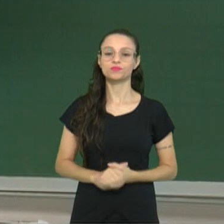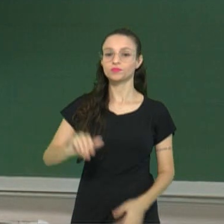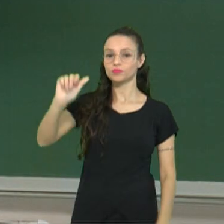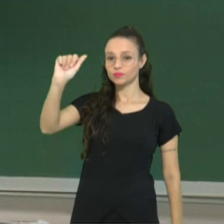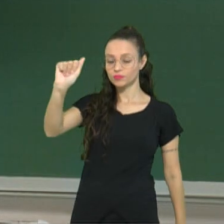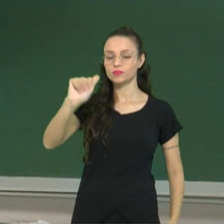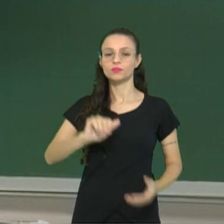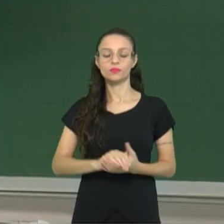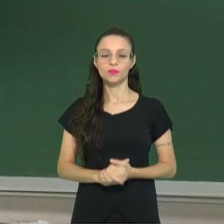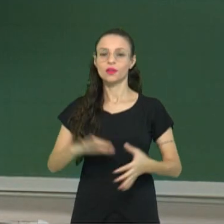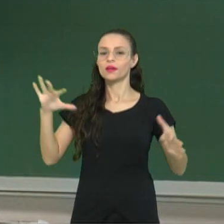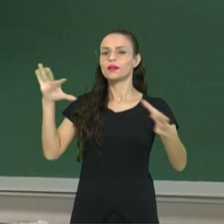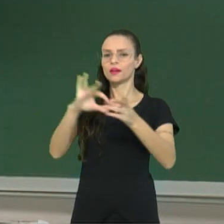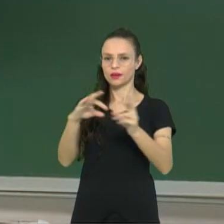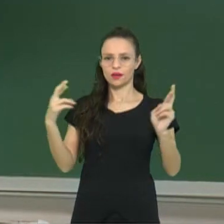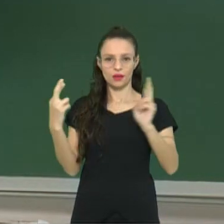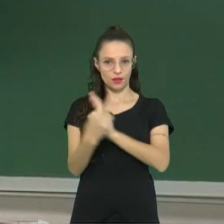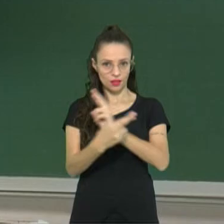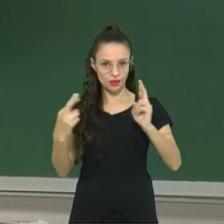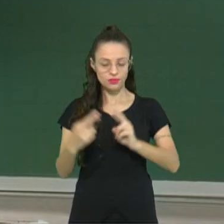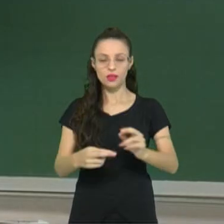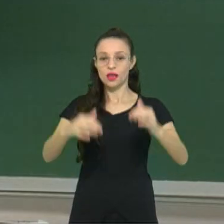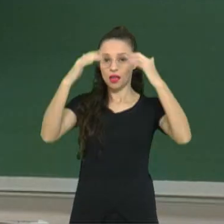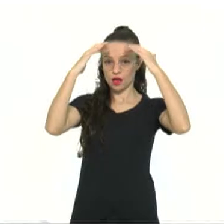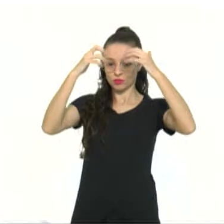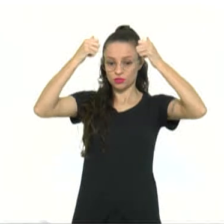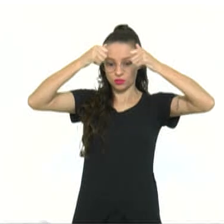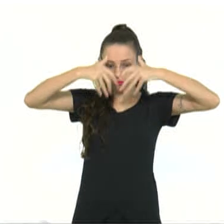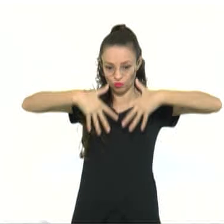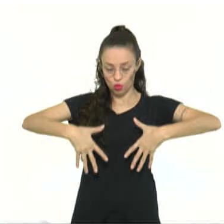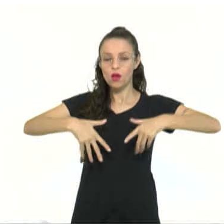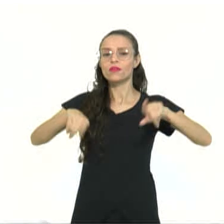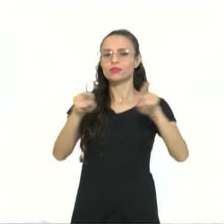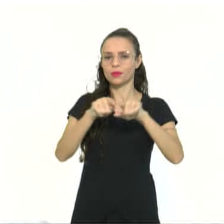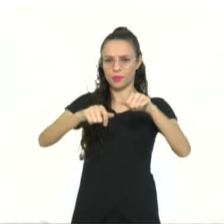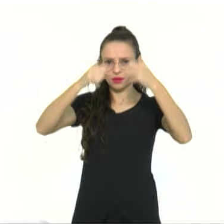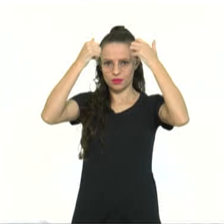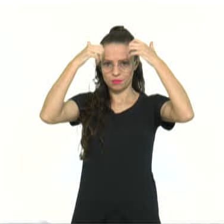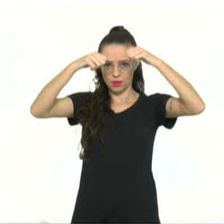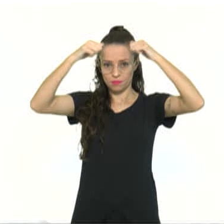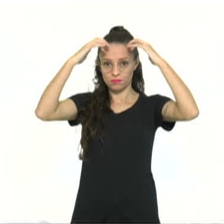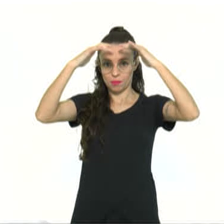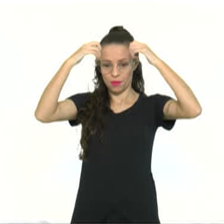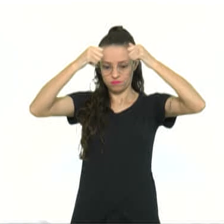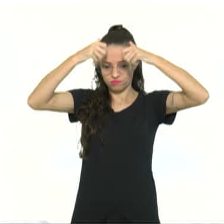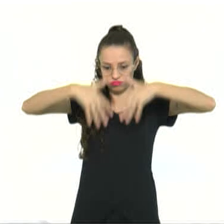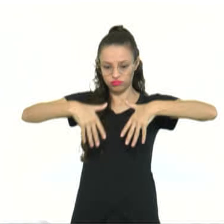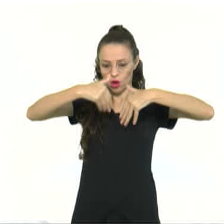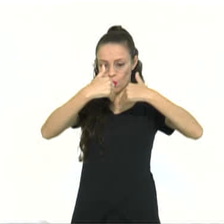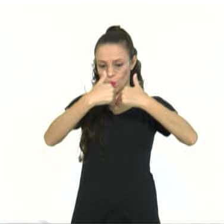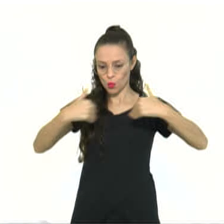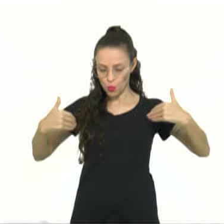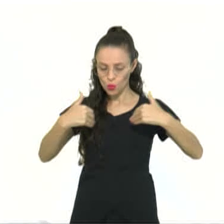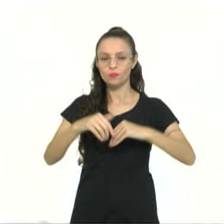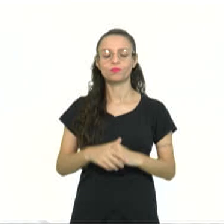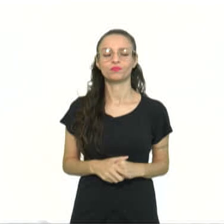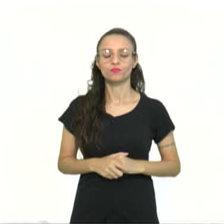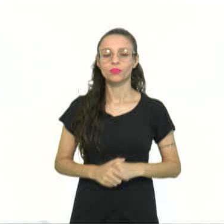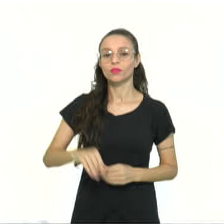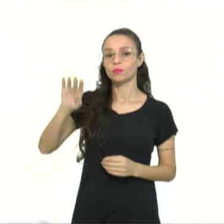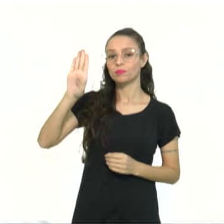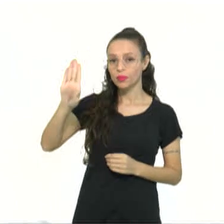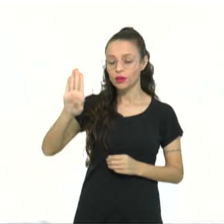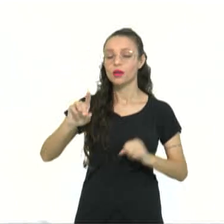A. Relacionadas tanto ao sistema nervoso central quanto ao sistema nervoso periférico. Letra B. Podem